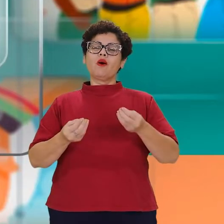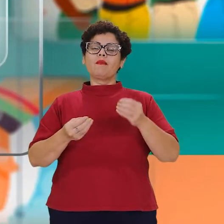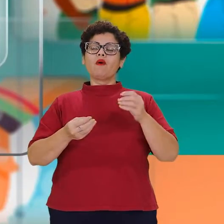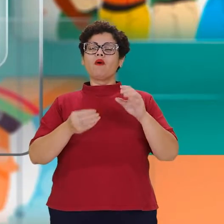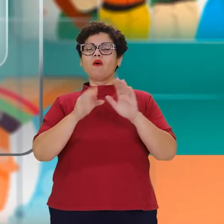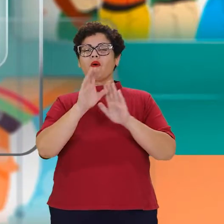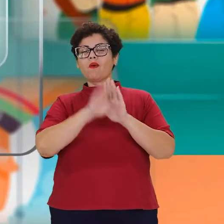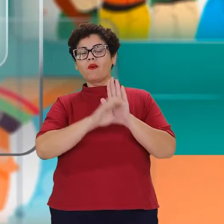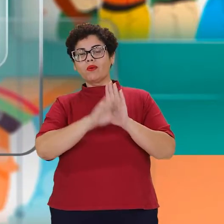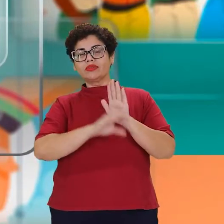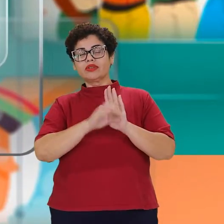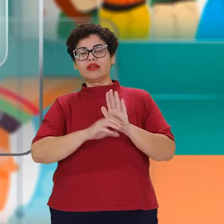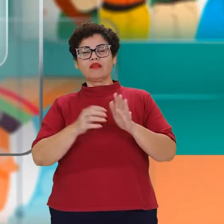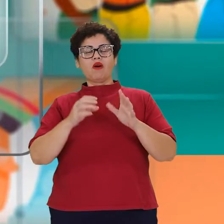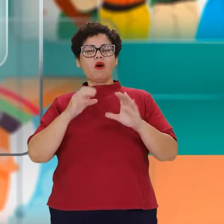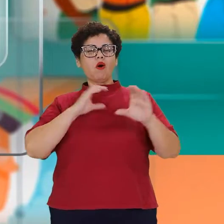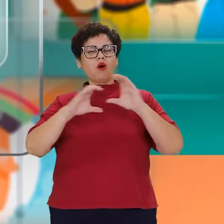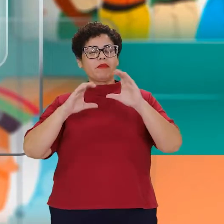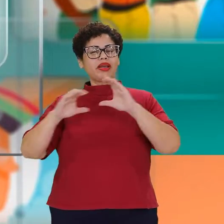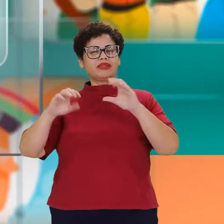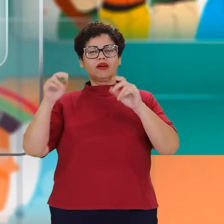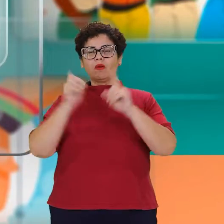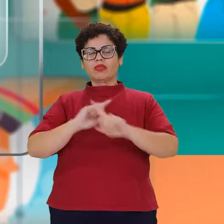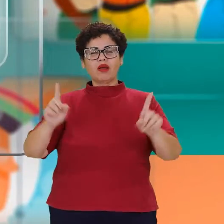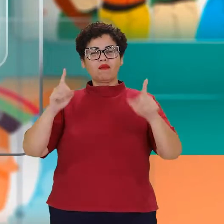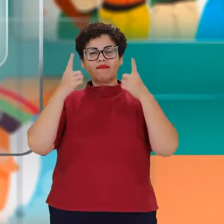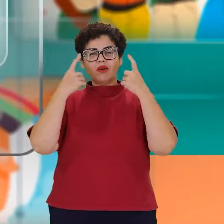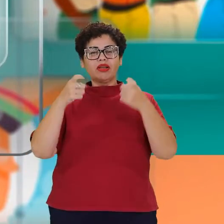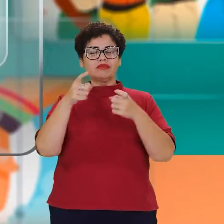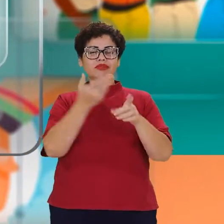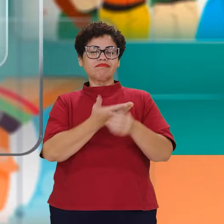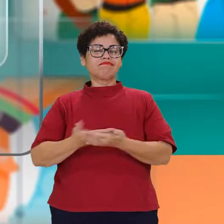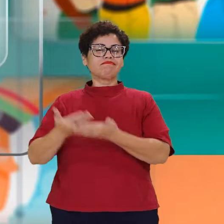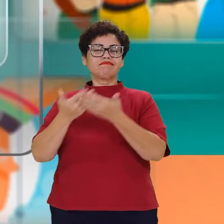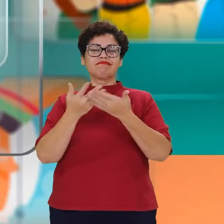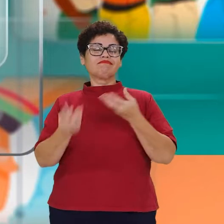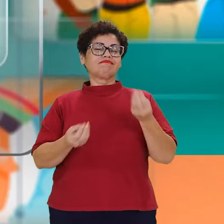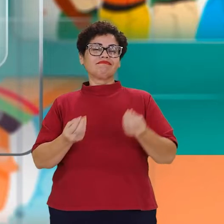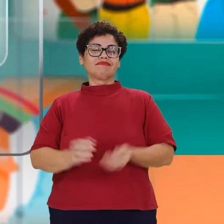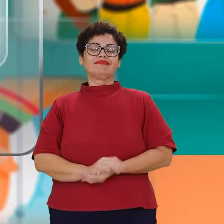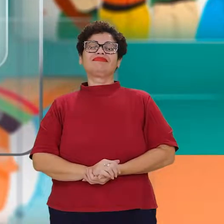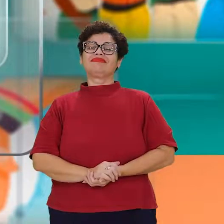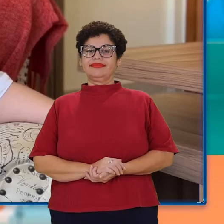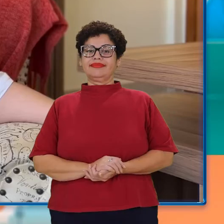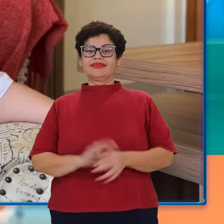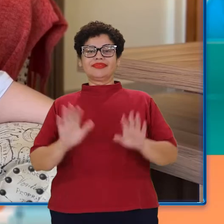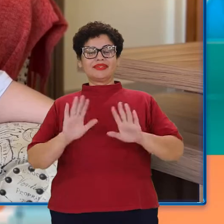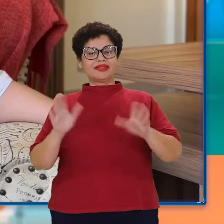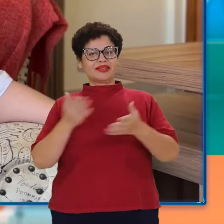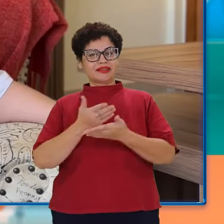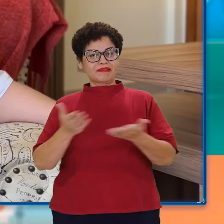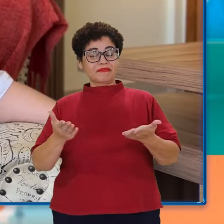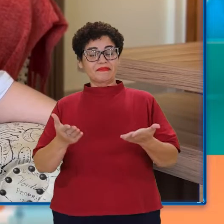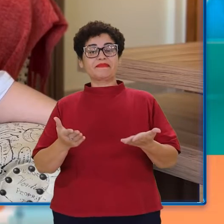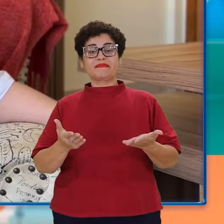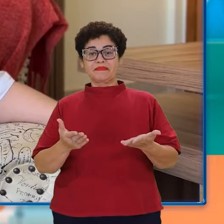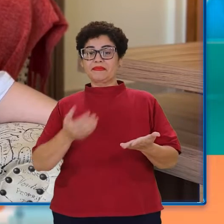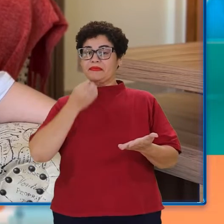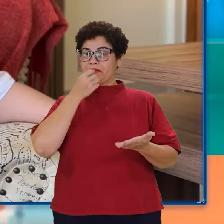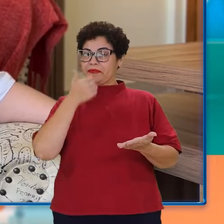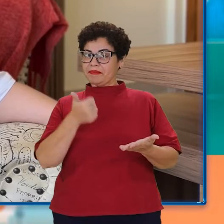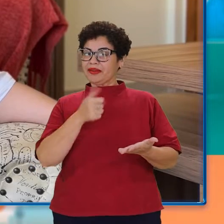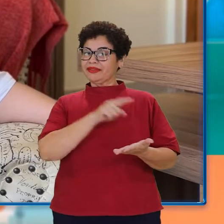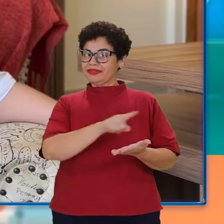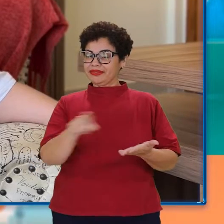Samantha, como conceituar a comunicação não violenta de acordo com seus estudos? Olá, Dani.